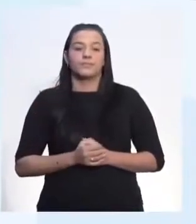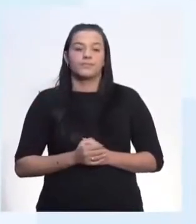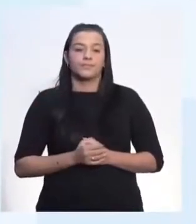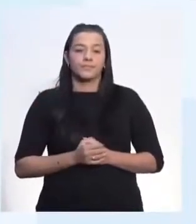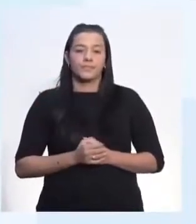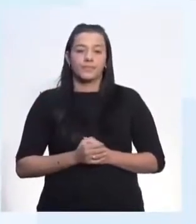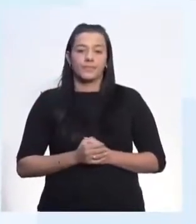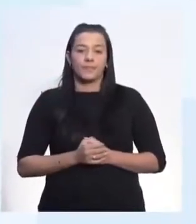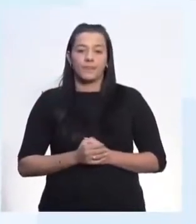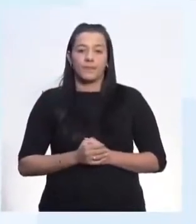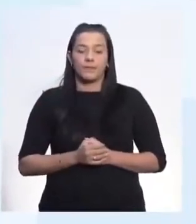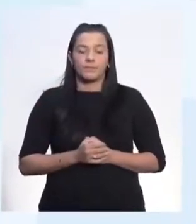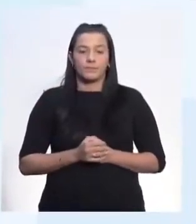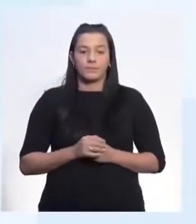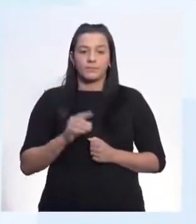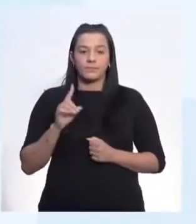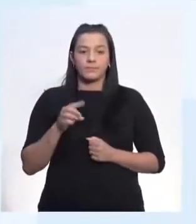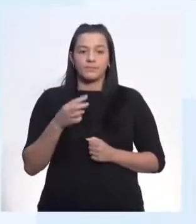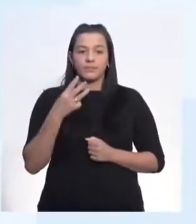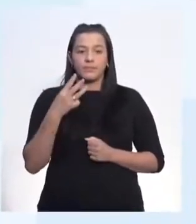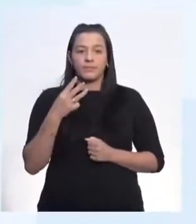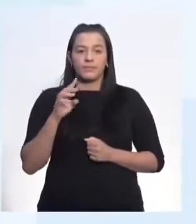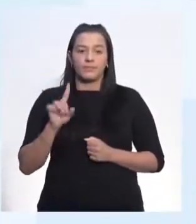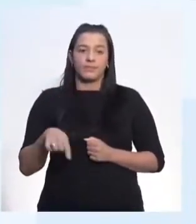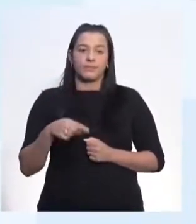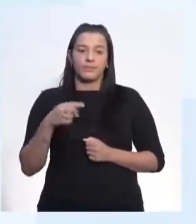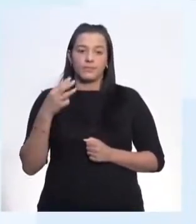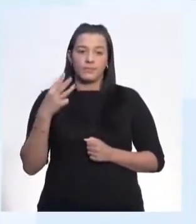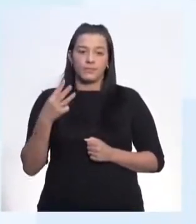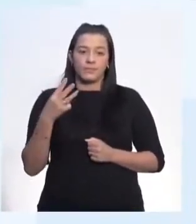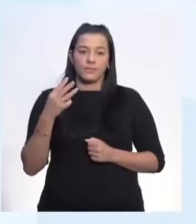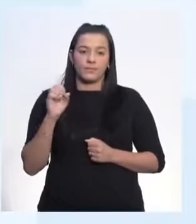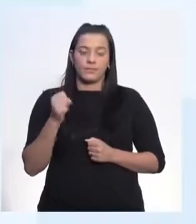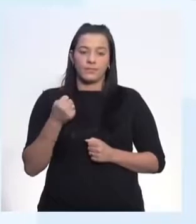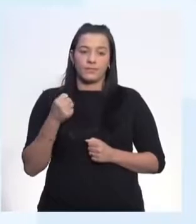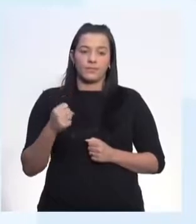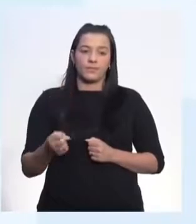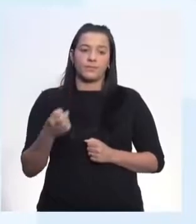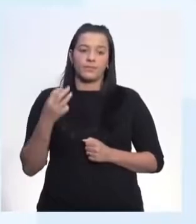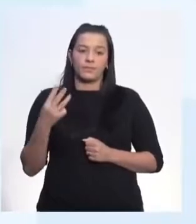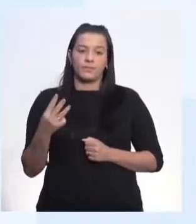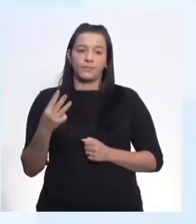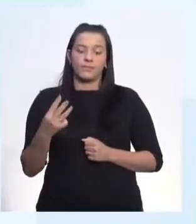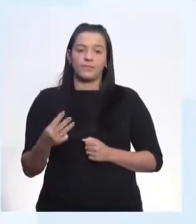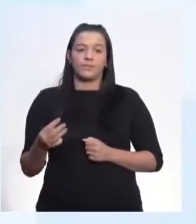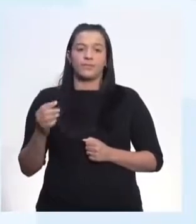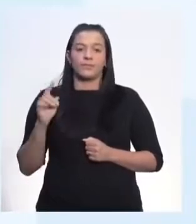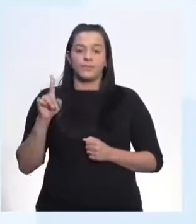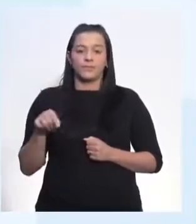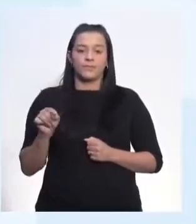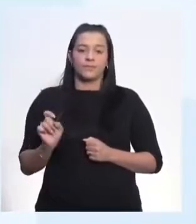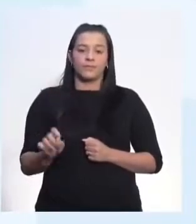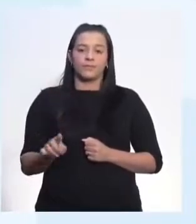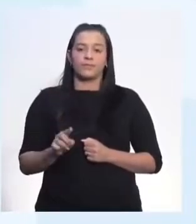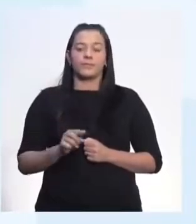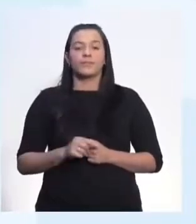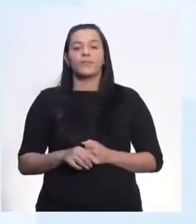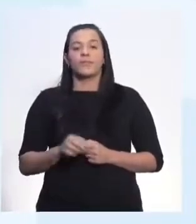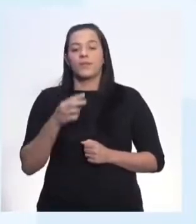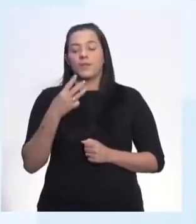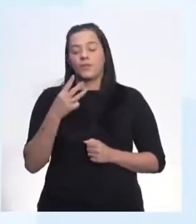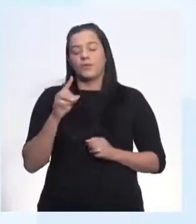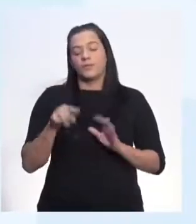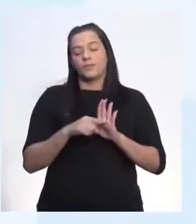8 fatorial, 3 fatorial, 8 menos 3 fatorial. 8